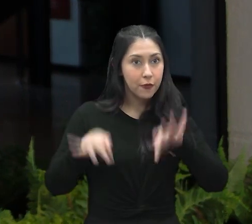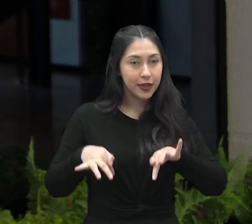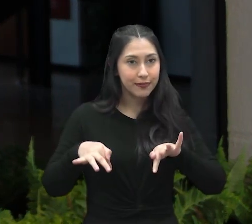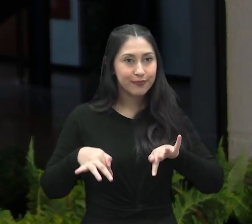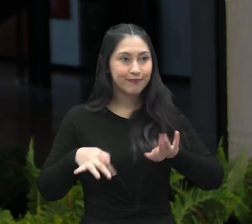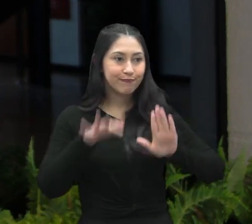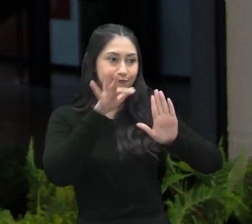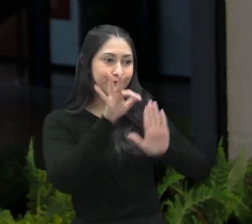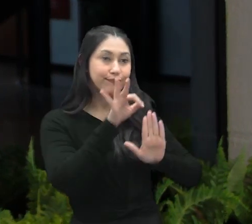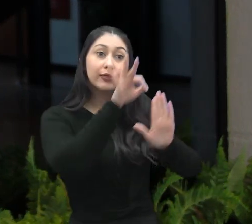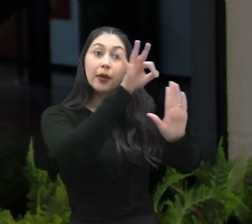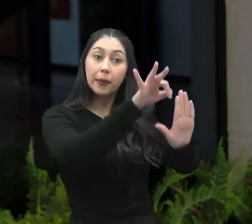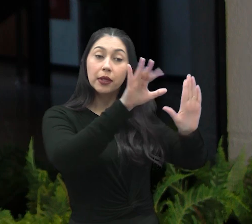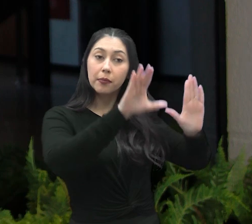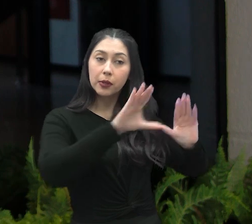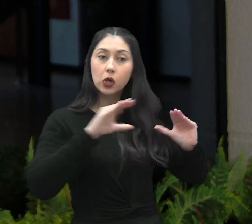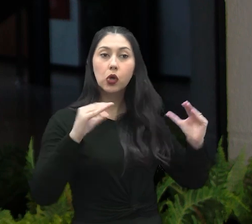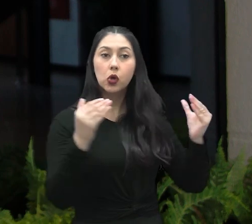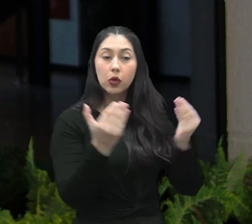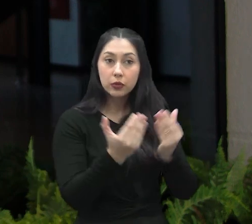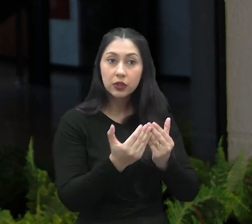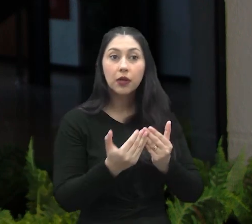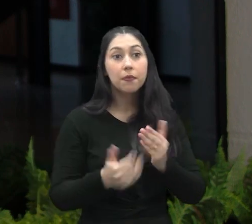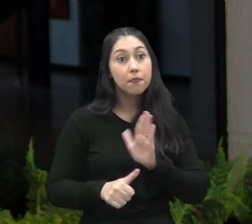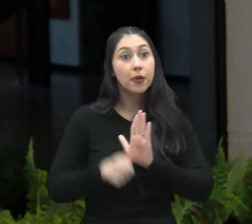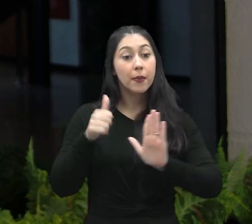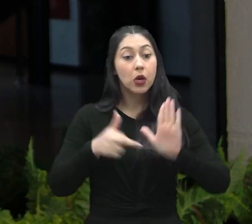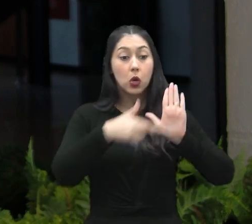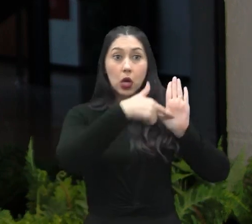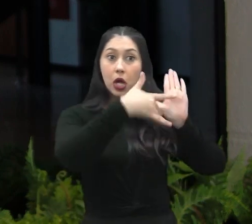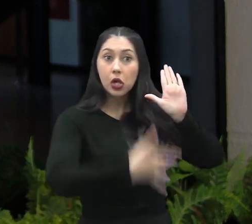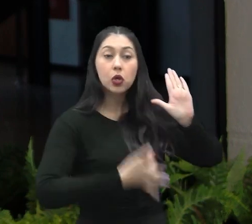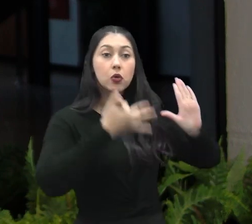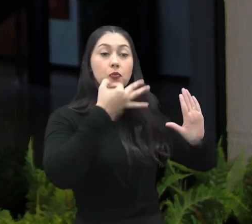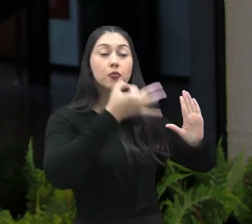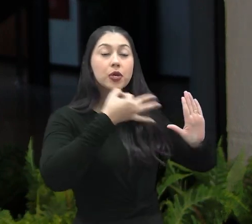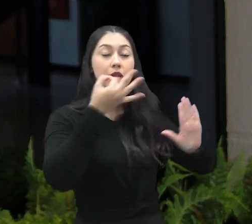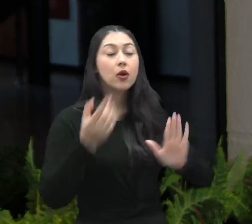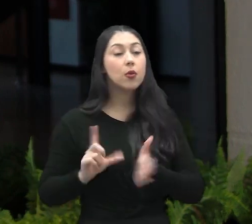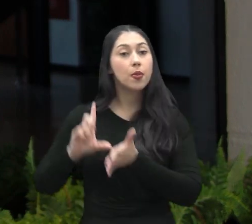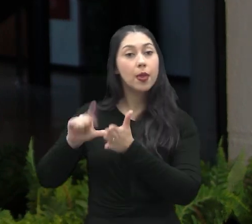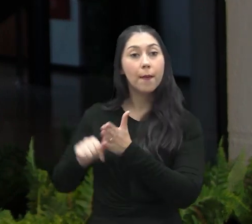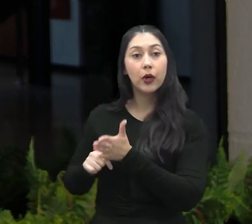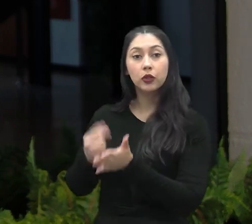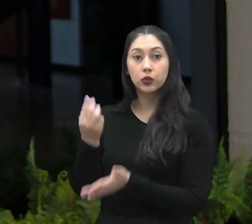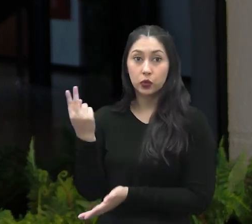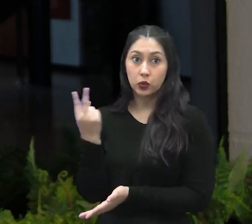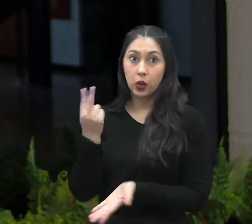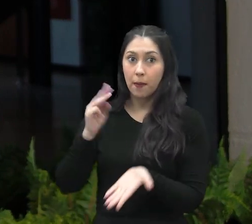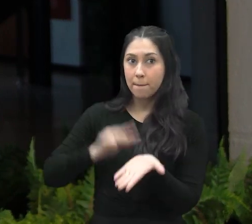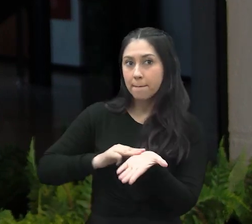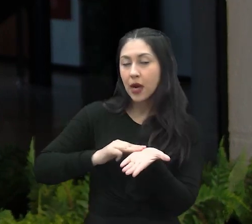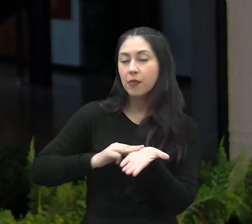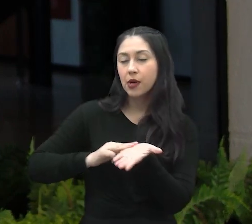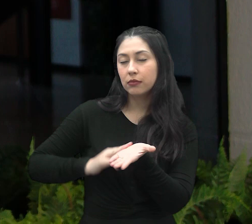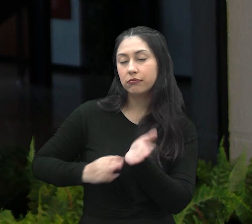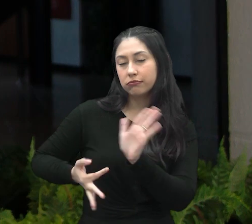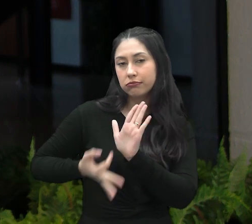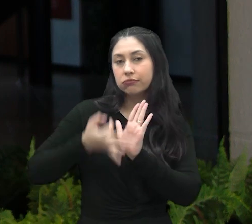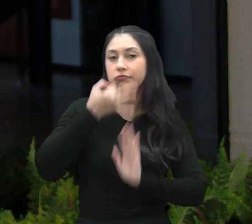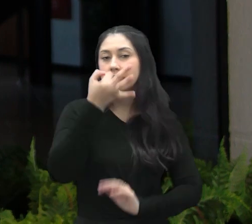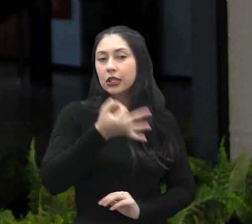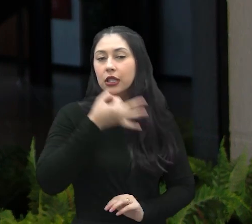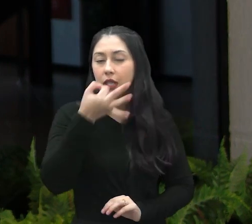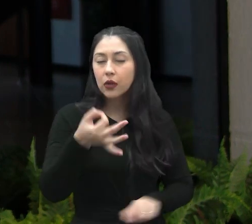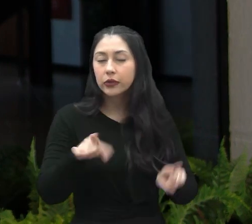encaminhado então para as comissões. Primeiro manifesta-se o relator e os dois outros membros se manifestam em seguida, com prazo de 3